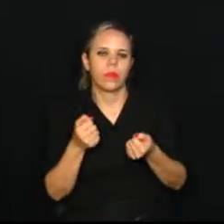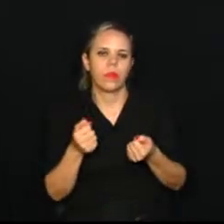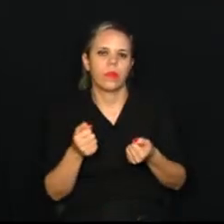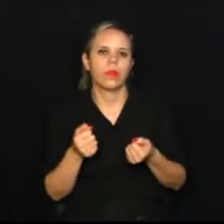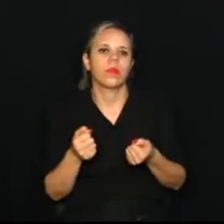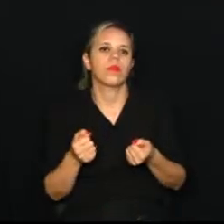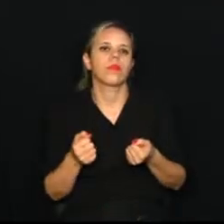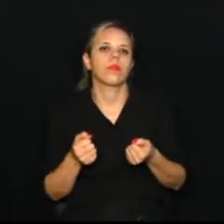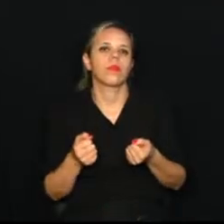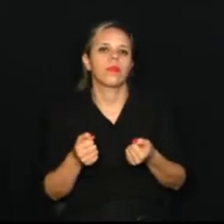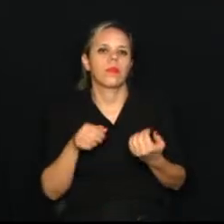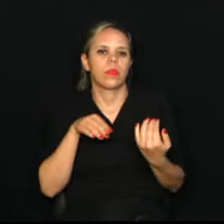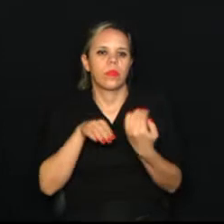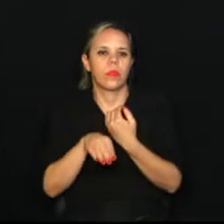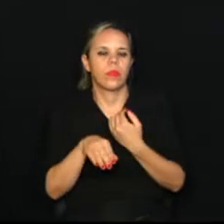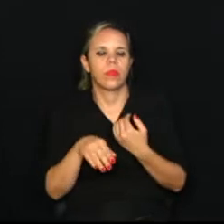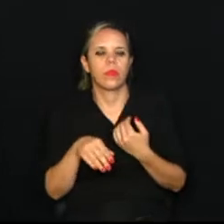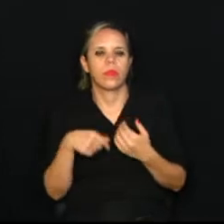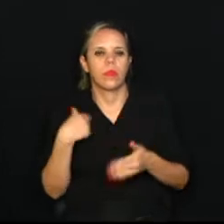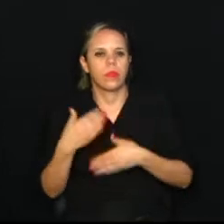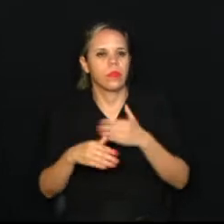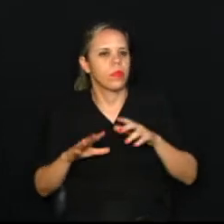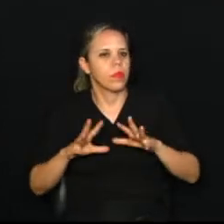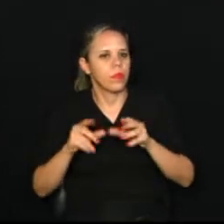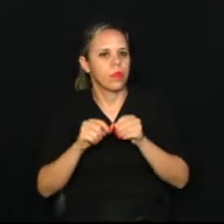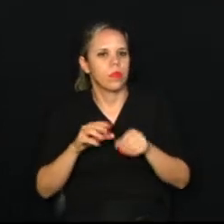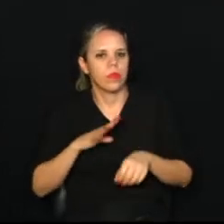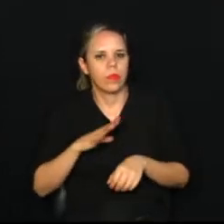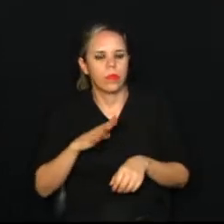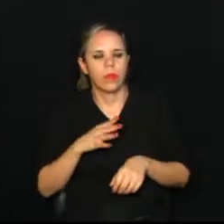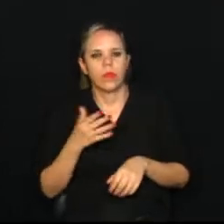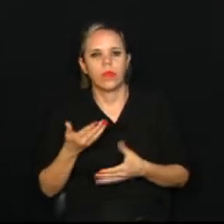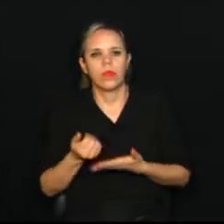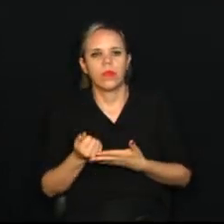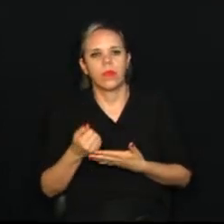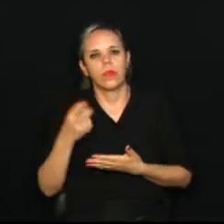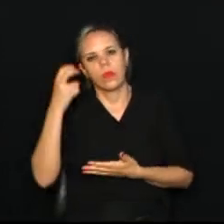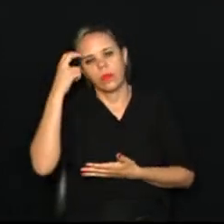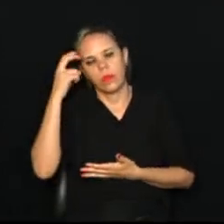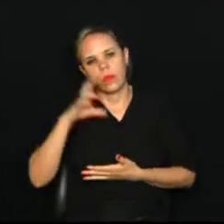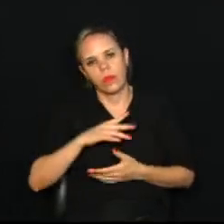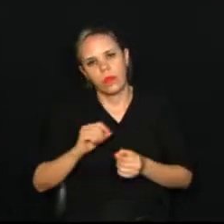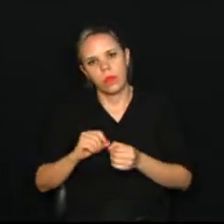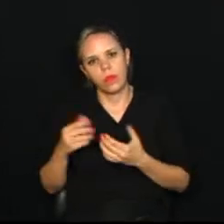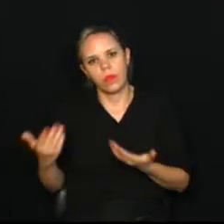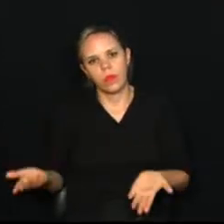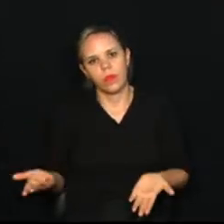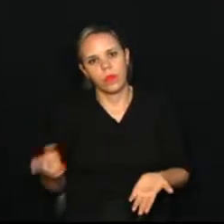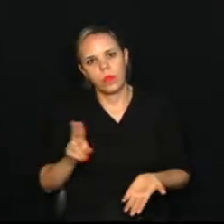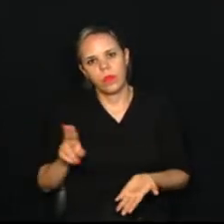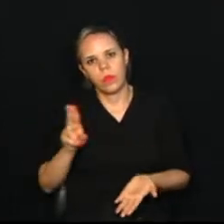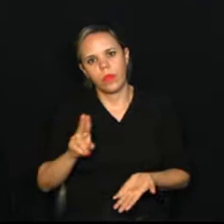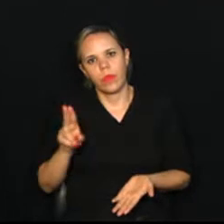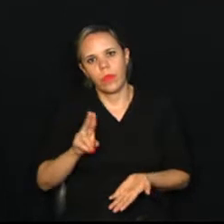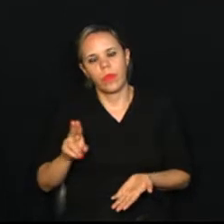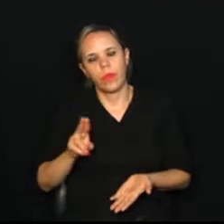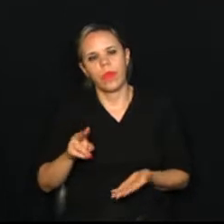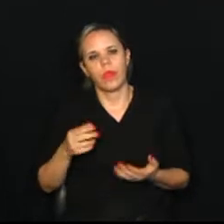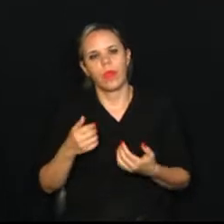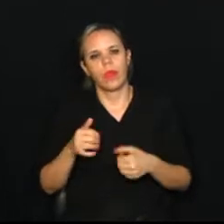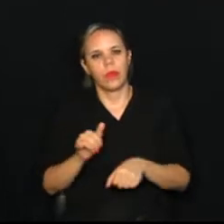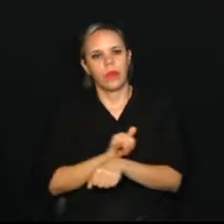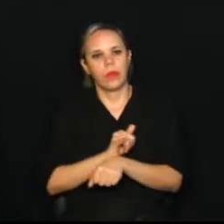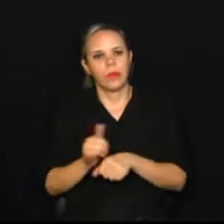do transporte. E assim por diante. Tudo que uma cidade inteligente deve fazer é utilizar, então, os mecanismos de